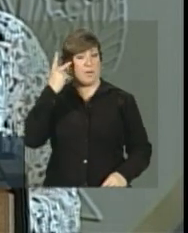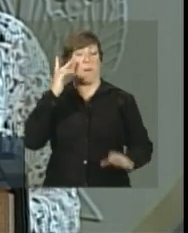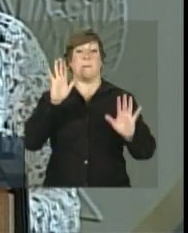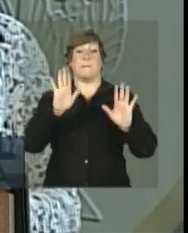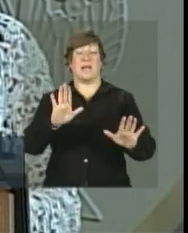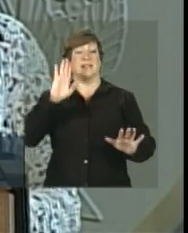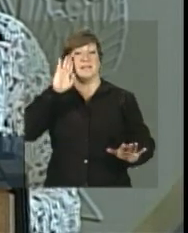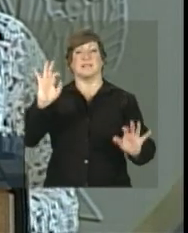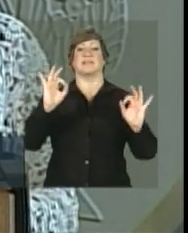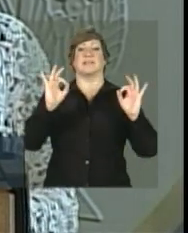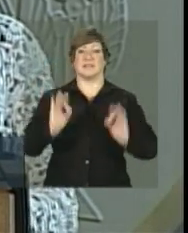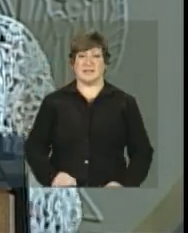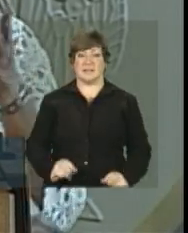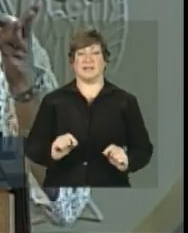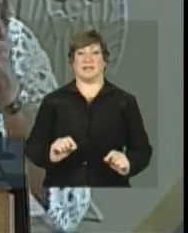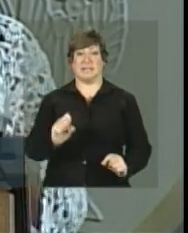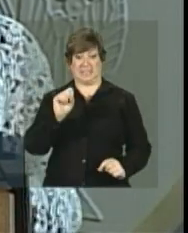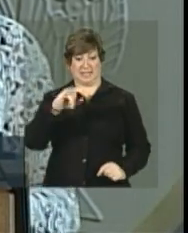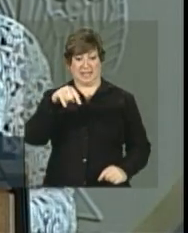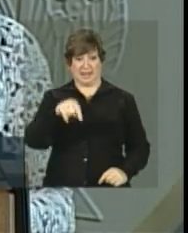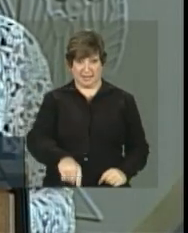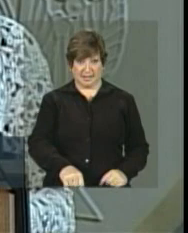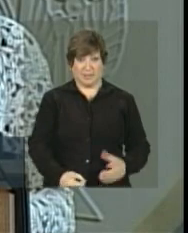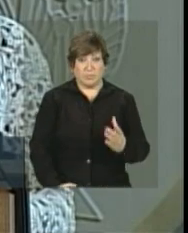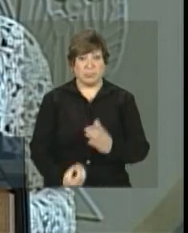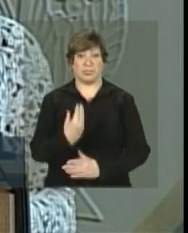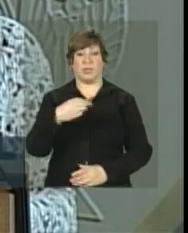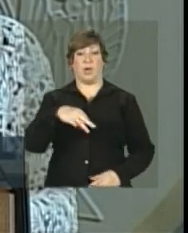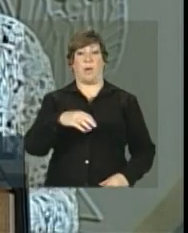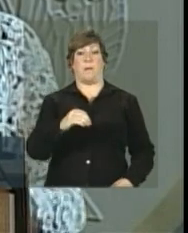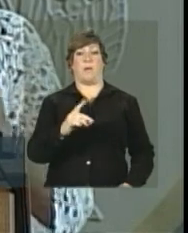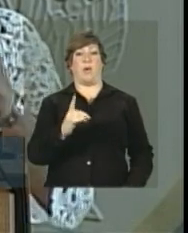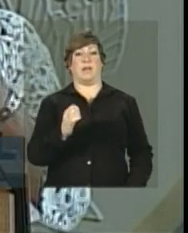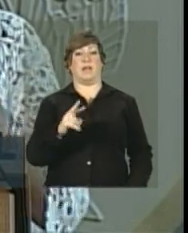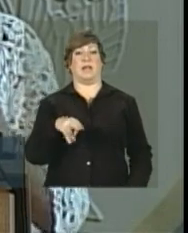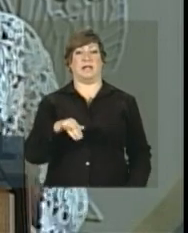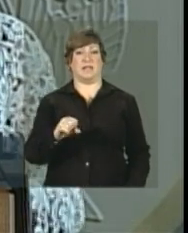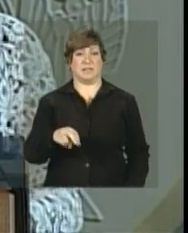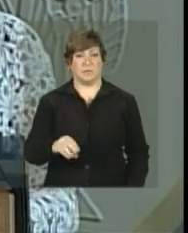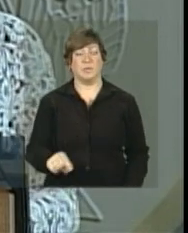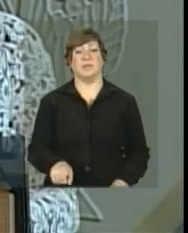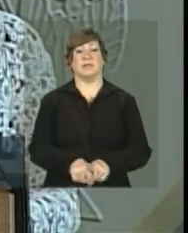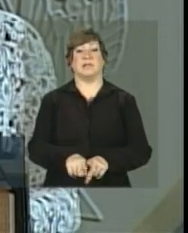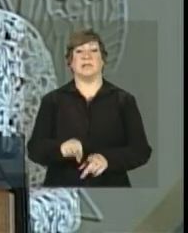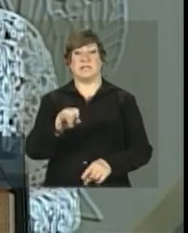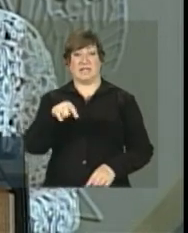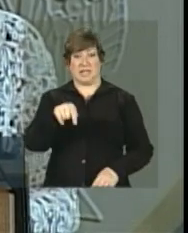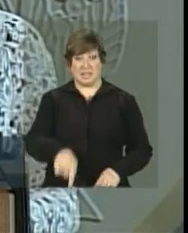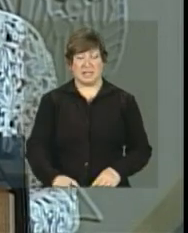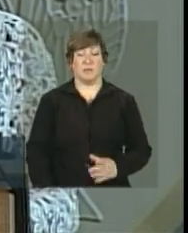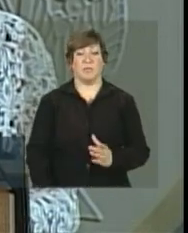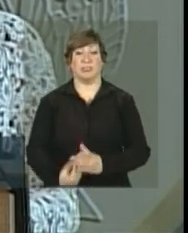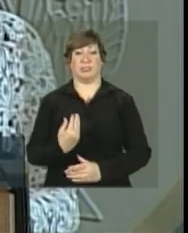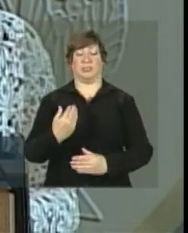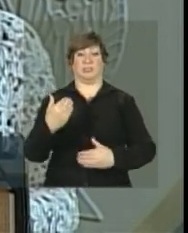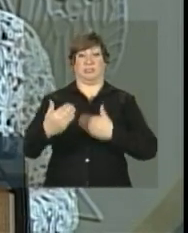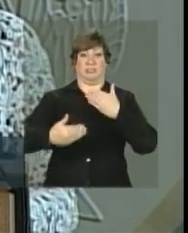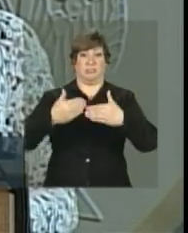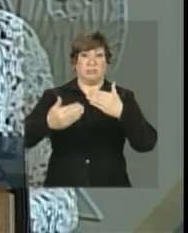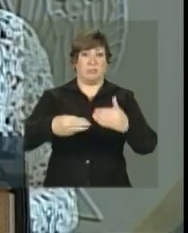com a certeza que se aqui nasceu a Idade Moderna, se aqui nasceu